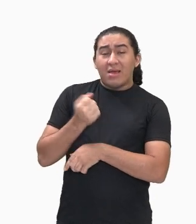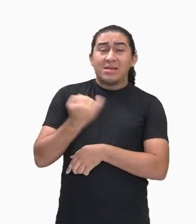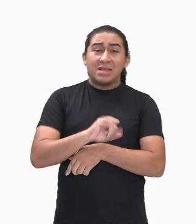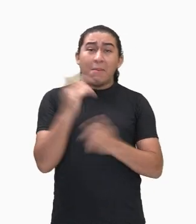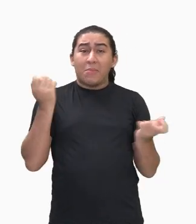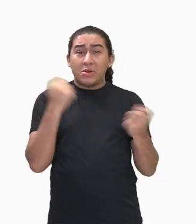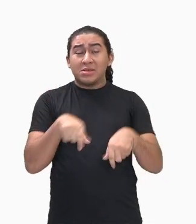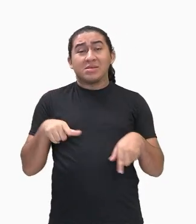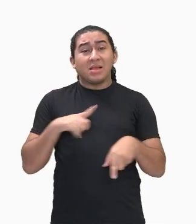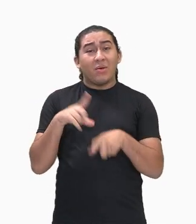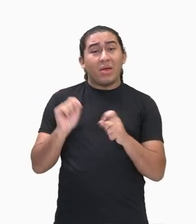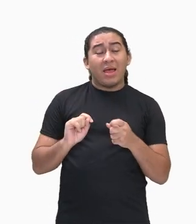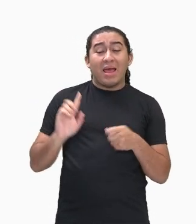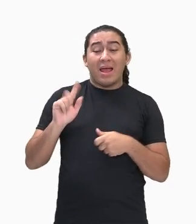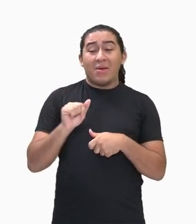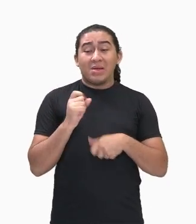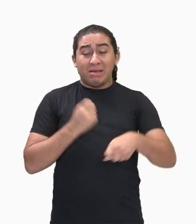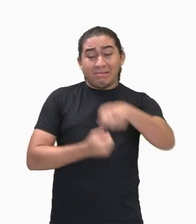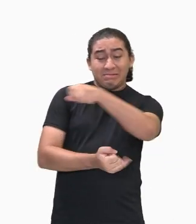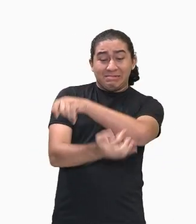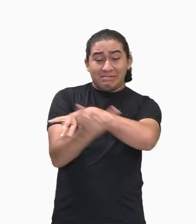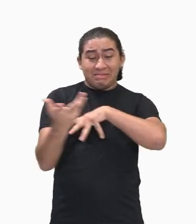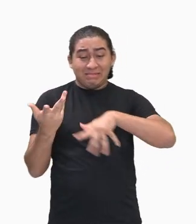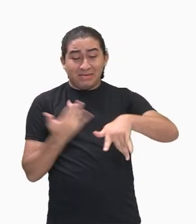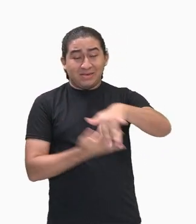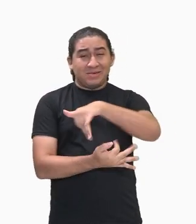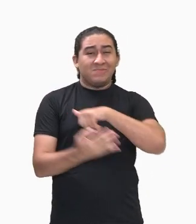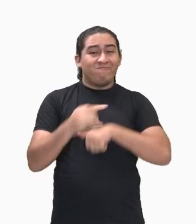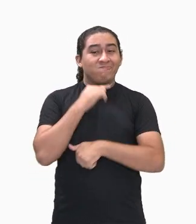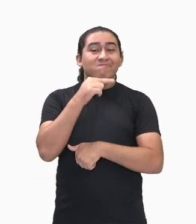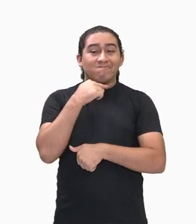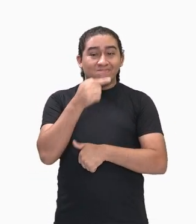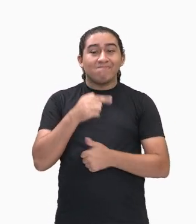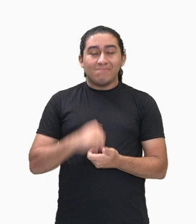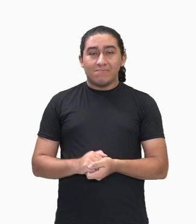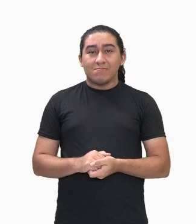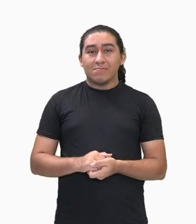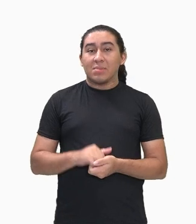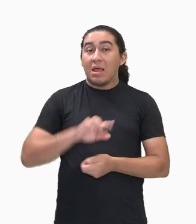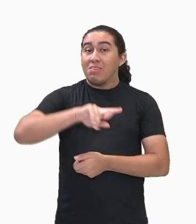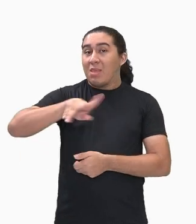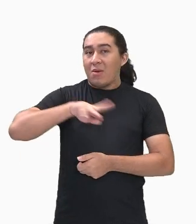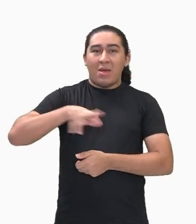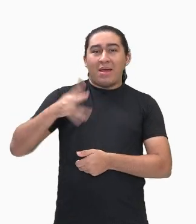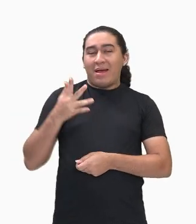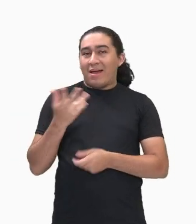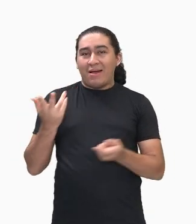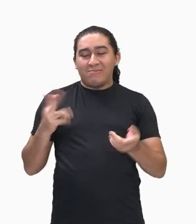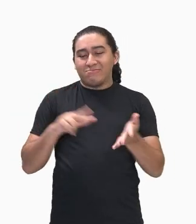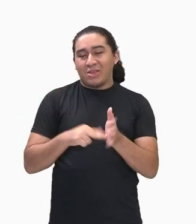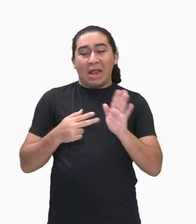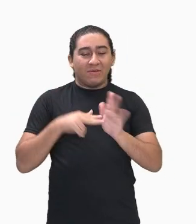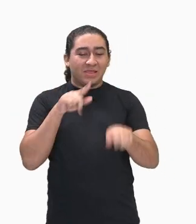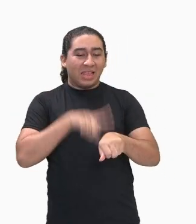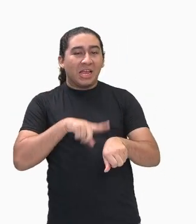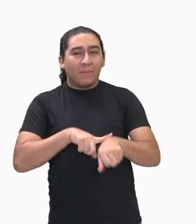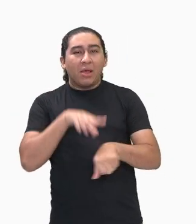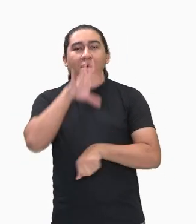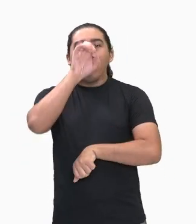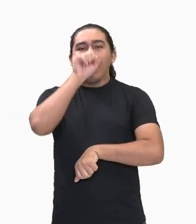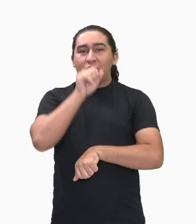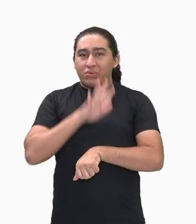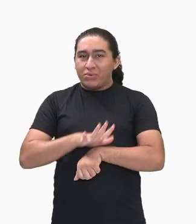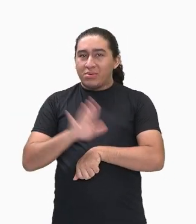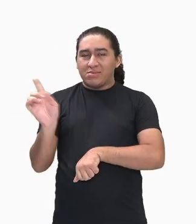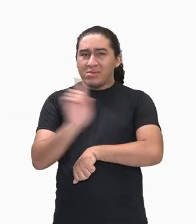assim, viraria uma zorra, né? Então, não é nada dessa questão de respiração.